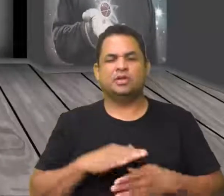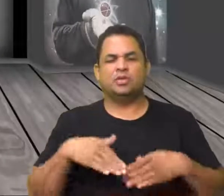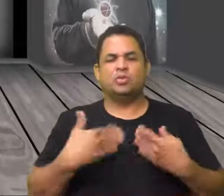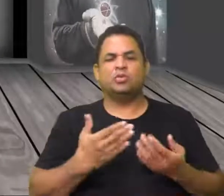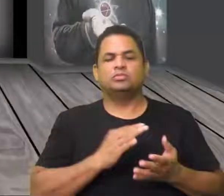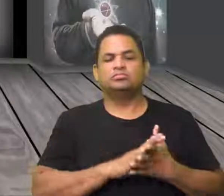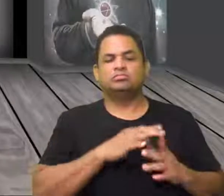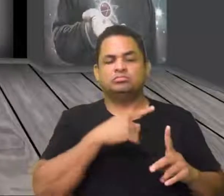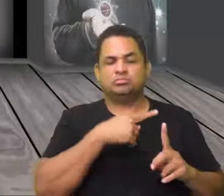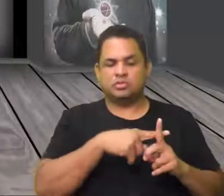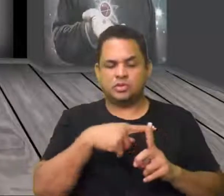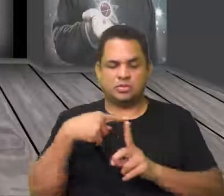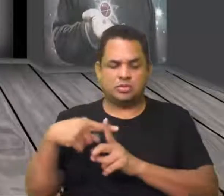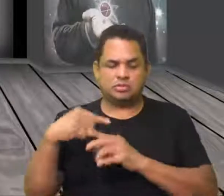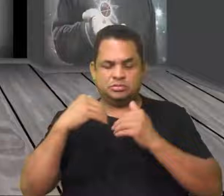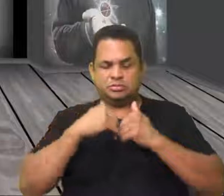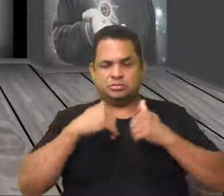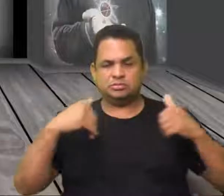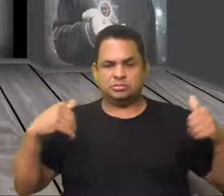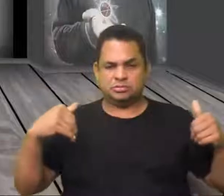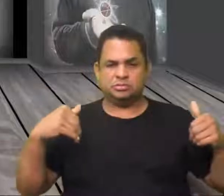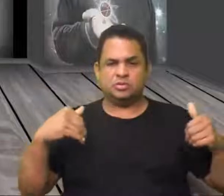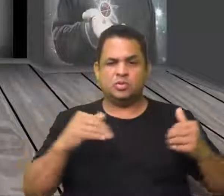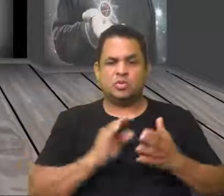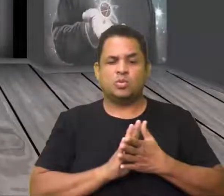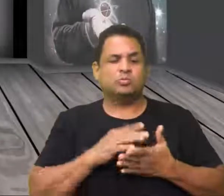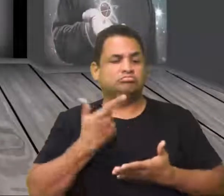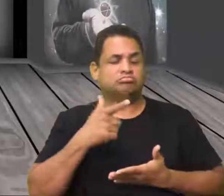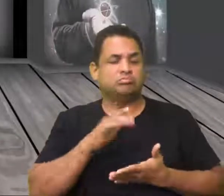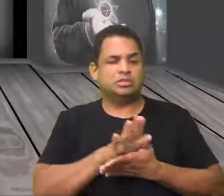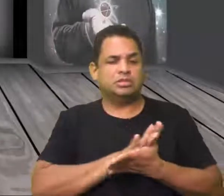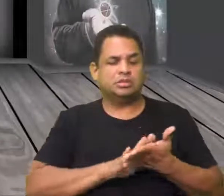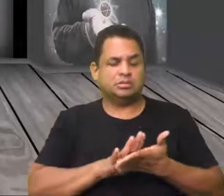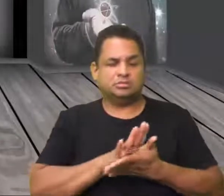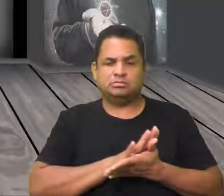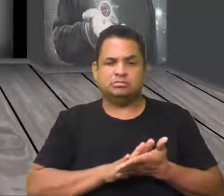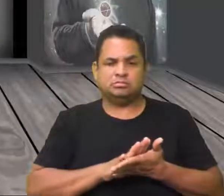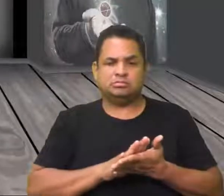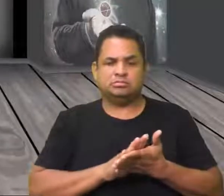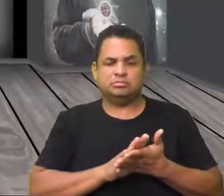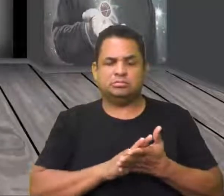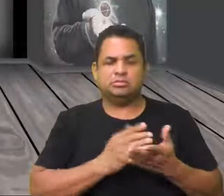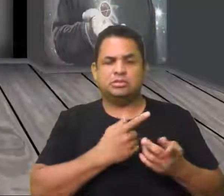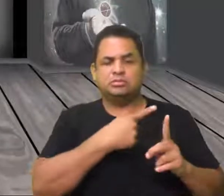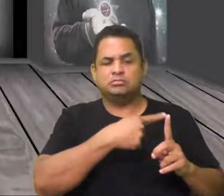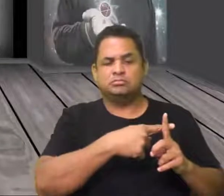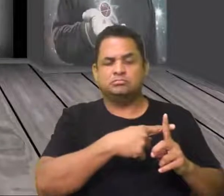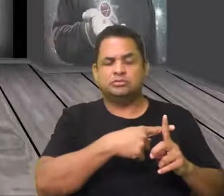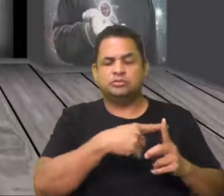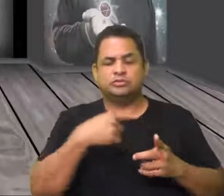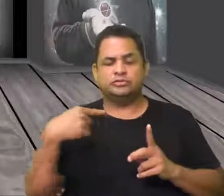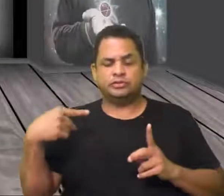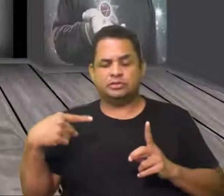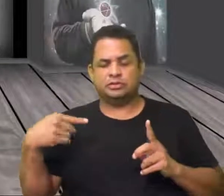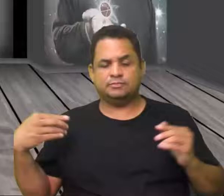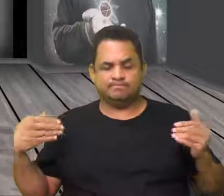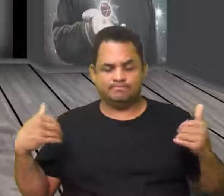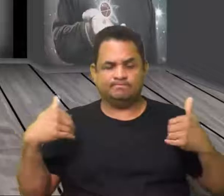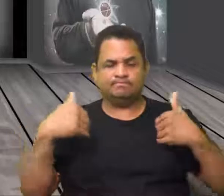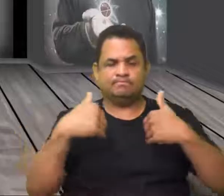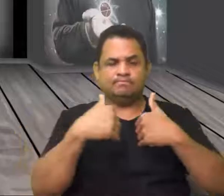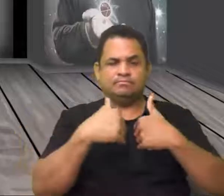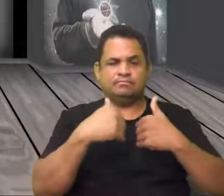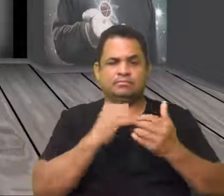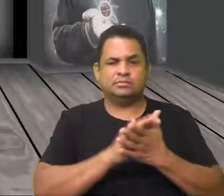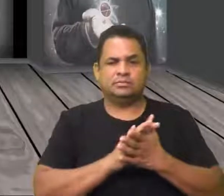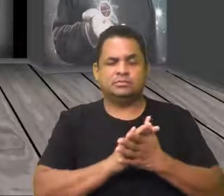iguais, repele. Só que quando ele está neutro, toda vez, se esse bastão está positivo, ele vai atrair o negativo. E se ele está negativo,